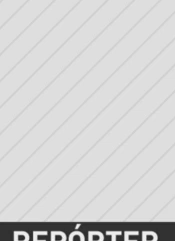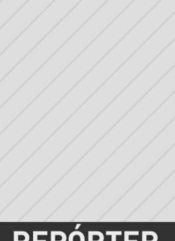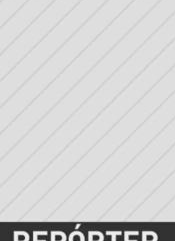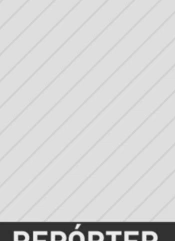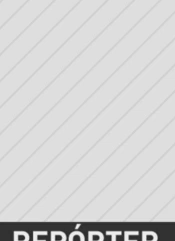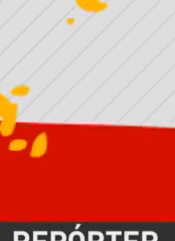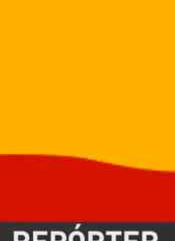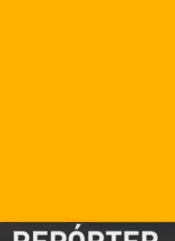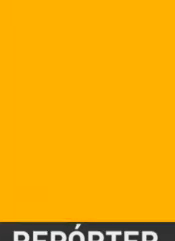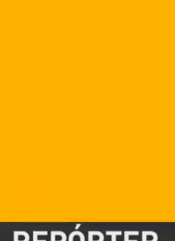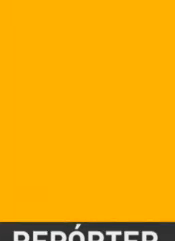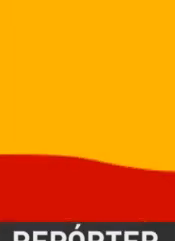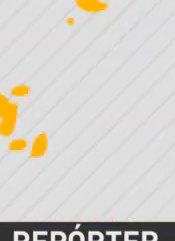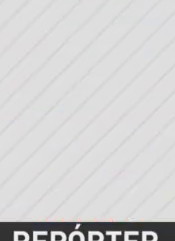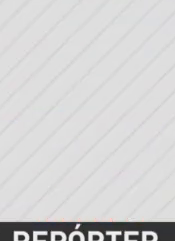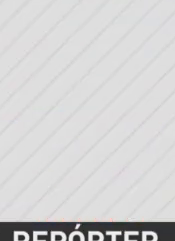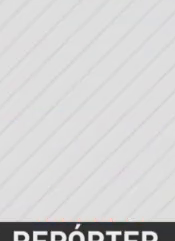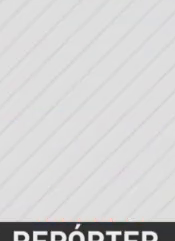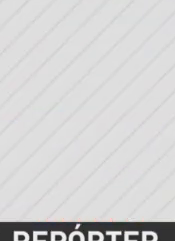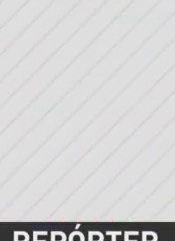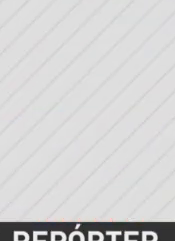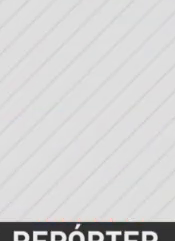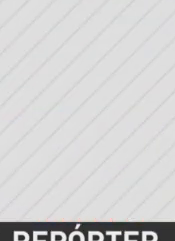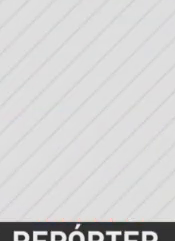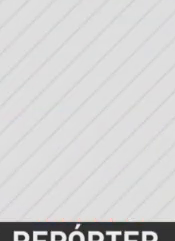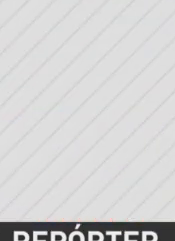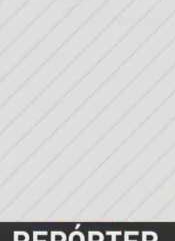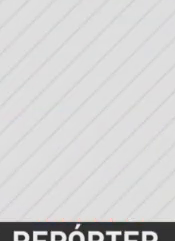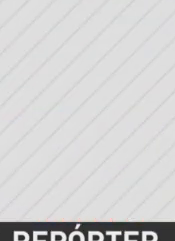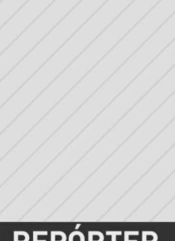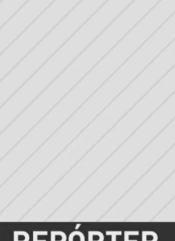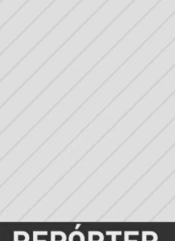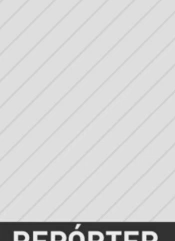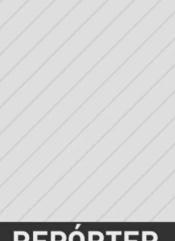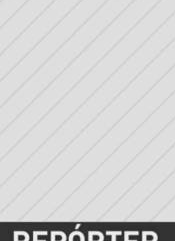2016 NBR somos todos